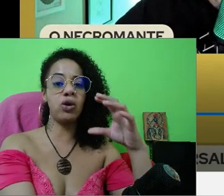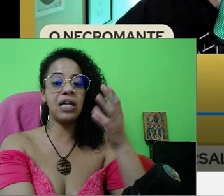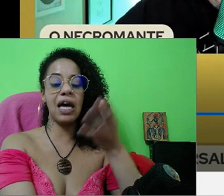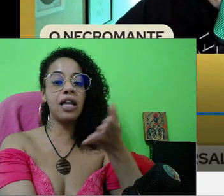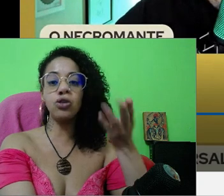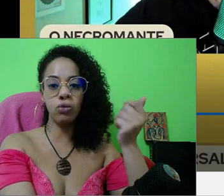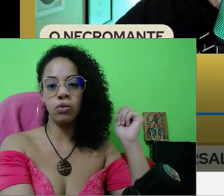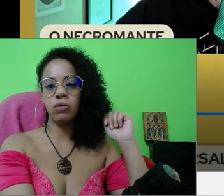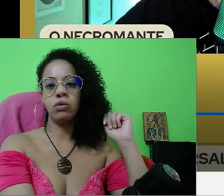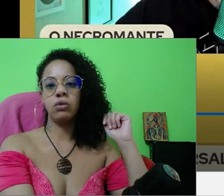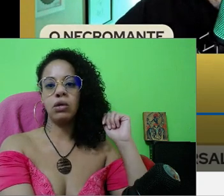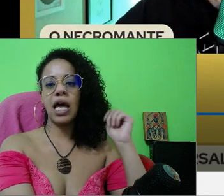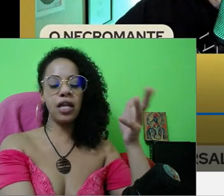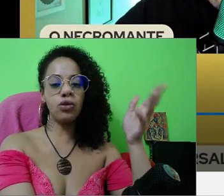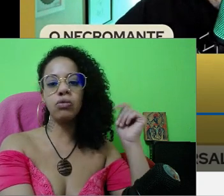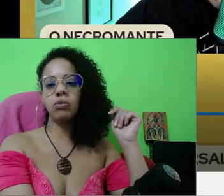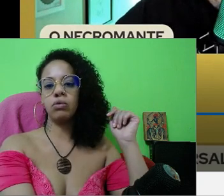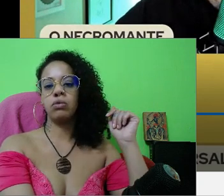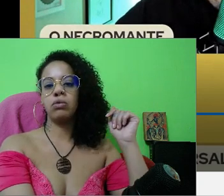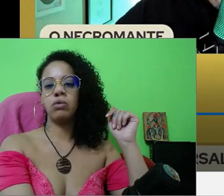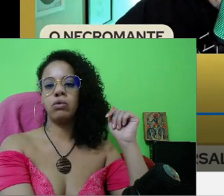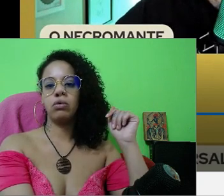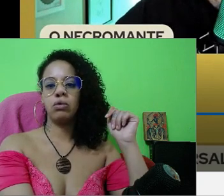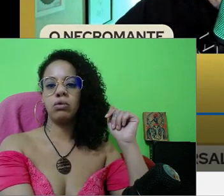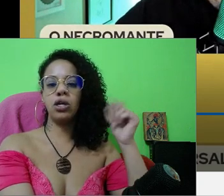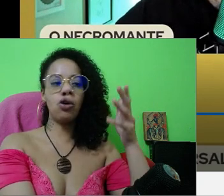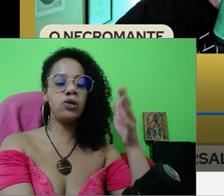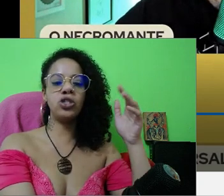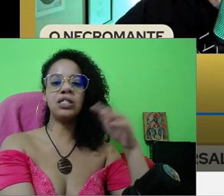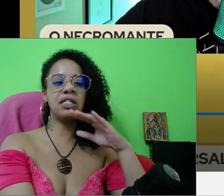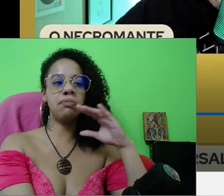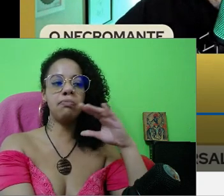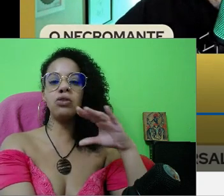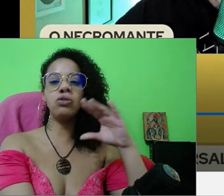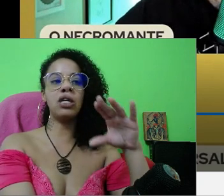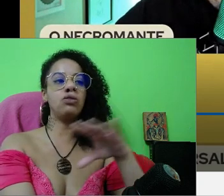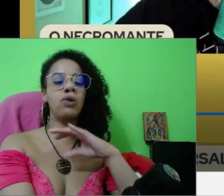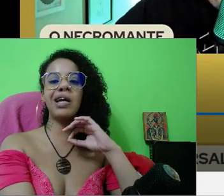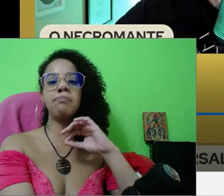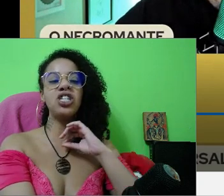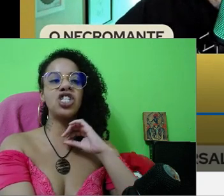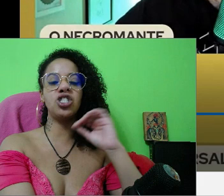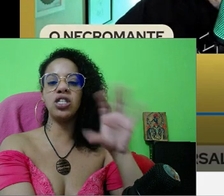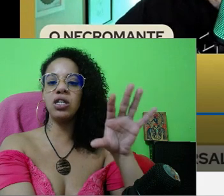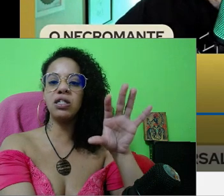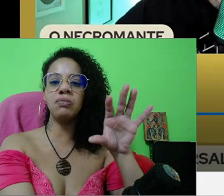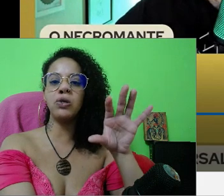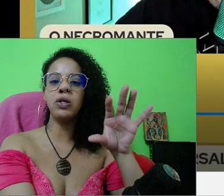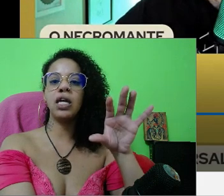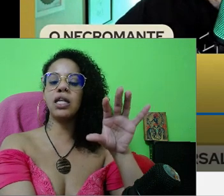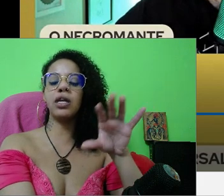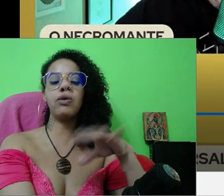esse tipo de coisa é tu é tu E como eu disse esse método Nando Moura é manjadíssimo entendeu